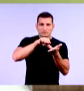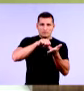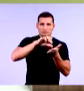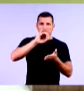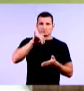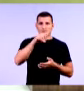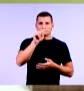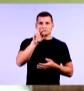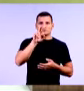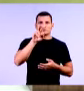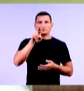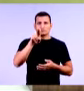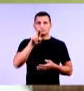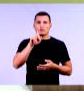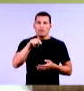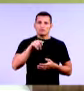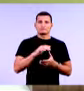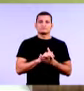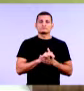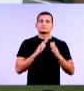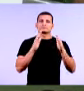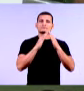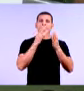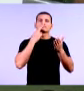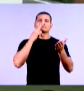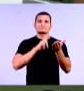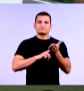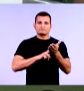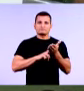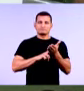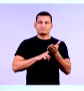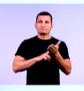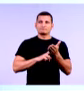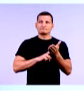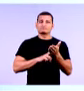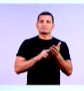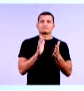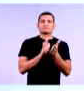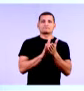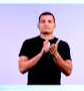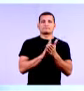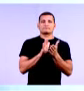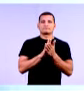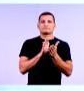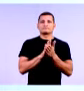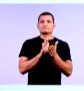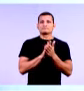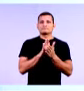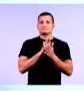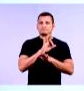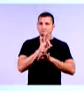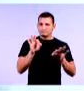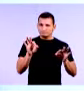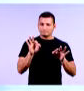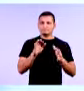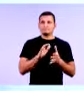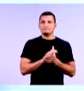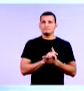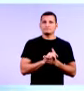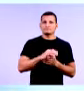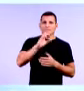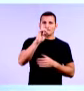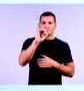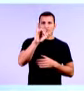Correios servem como dispositivo de conexão. Meus parabéns, Paulo de Jaru. Muito bem, excelente. No caso, os